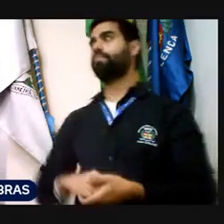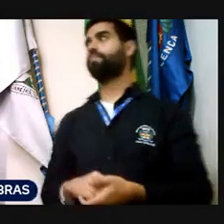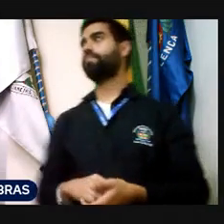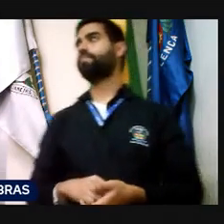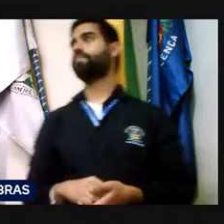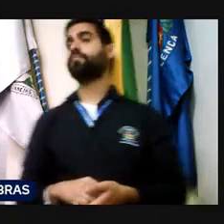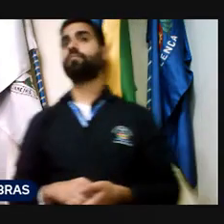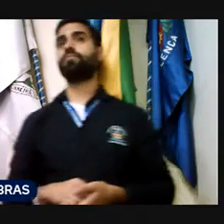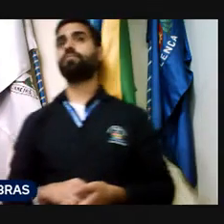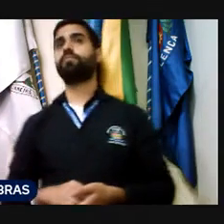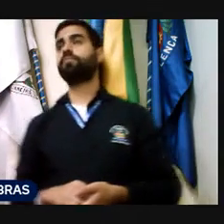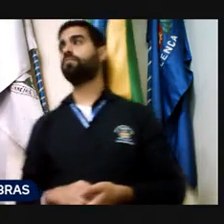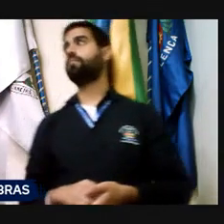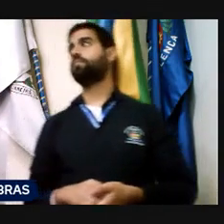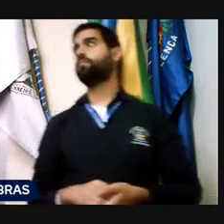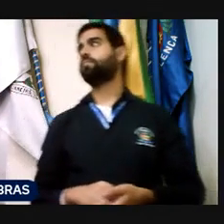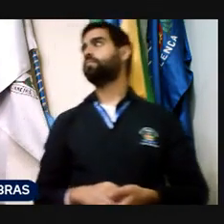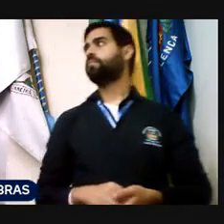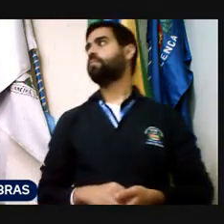Ok?